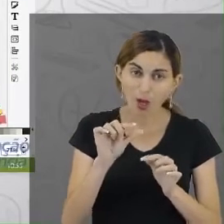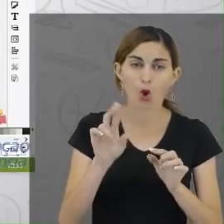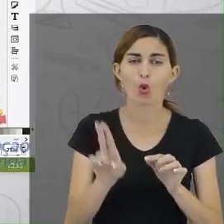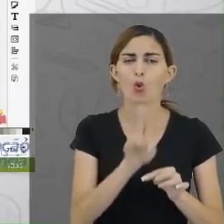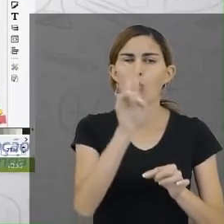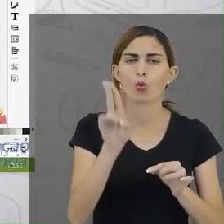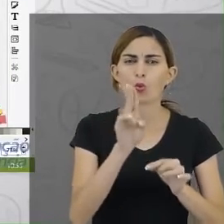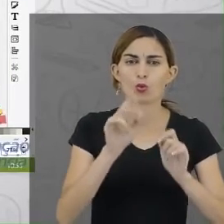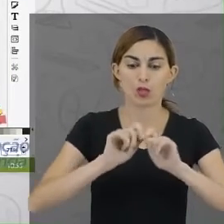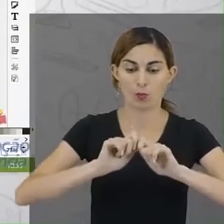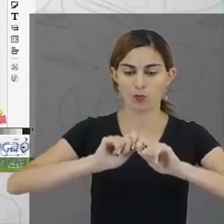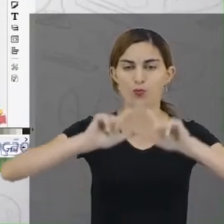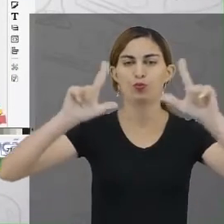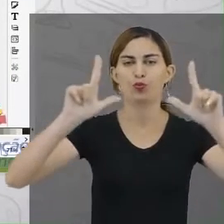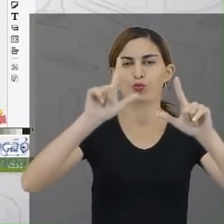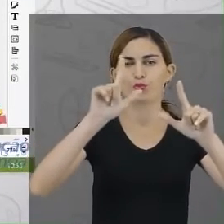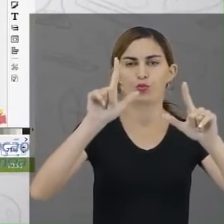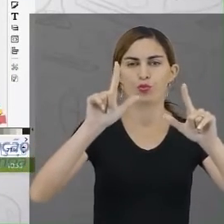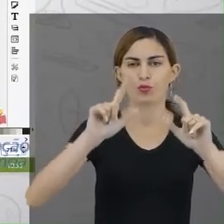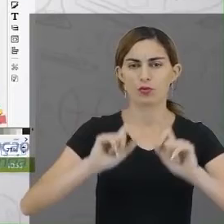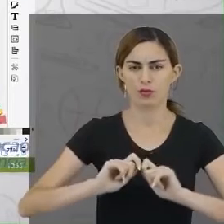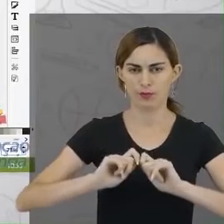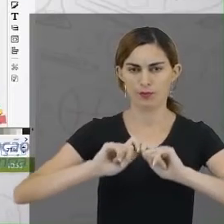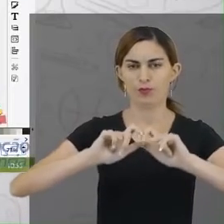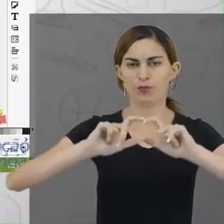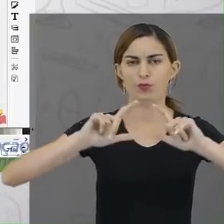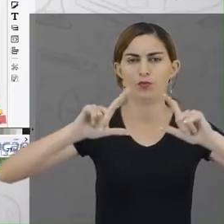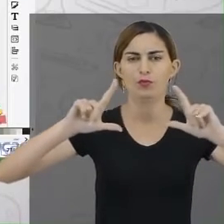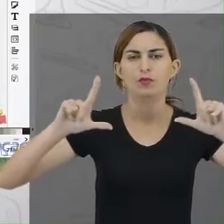vamos utilizar aqui a ferramenta Zoom.